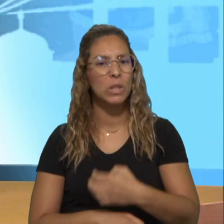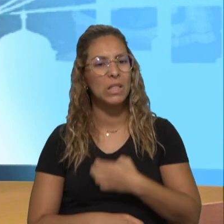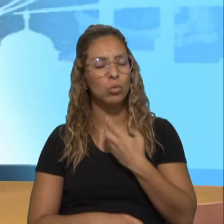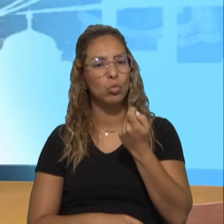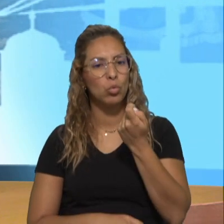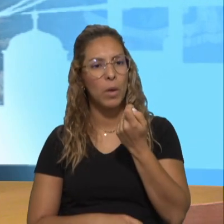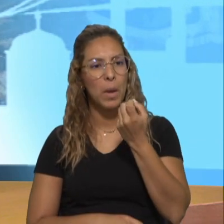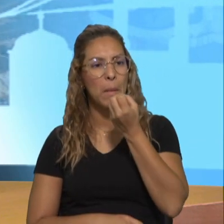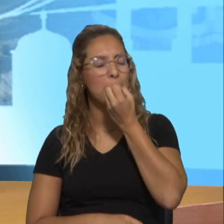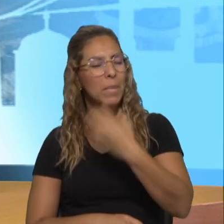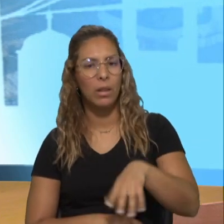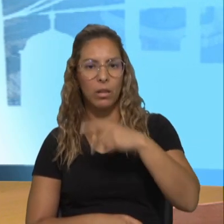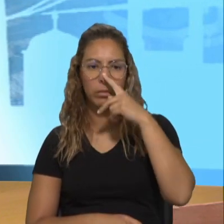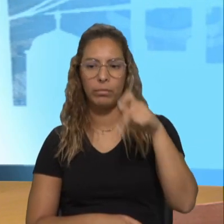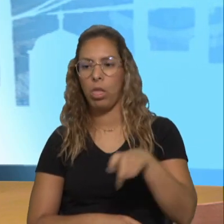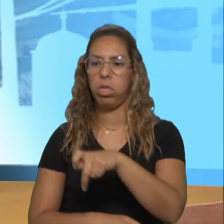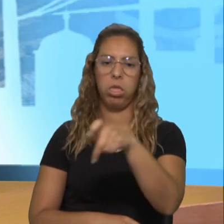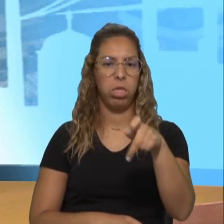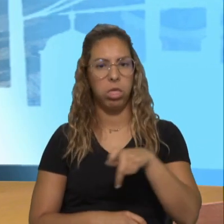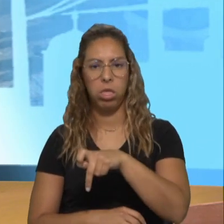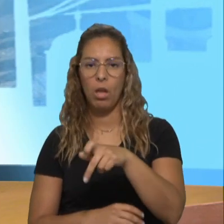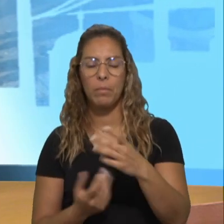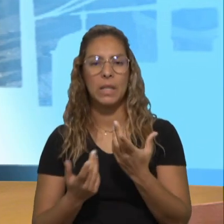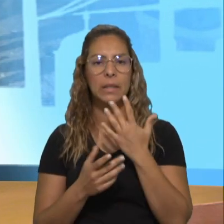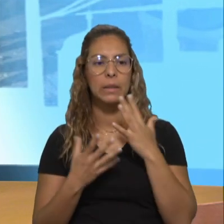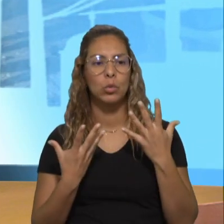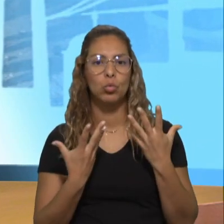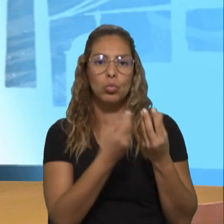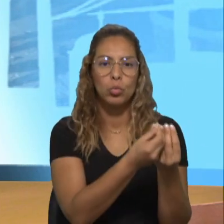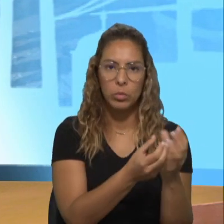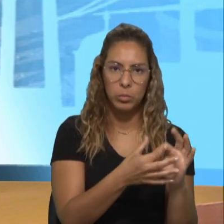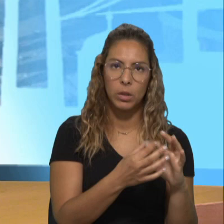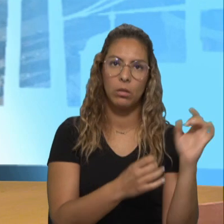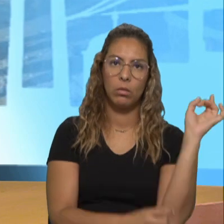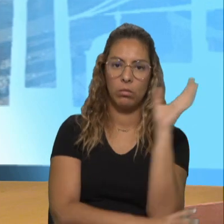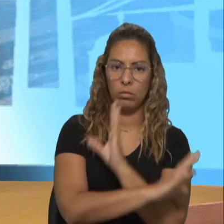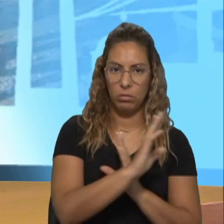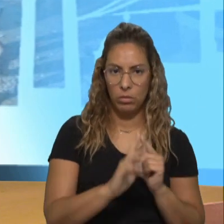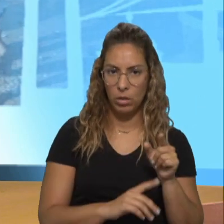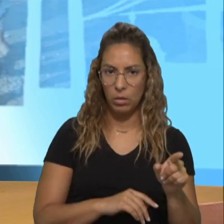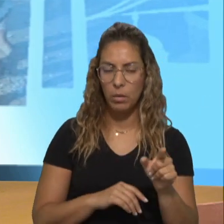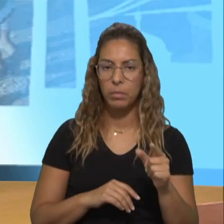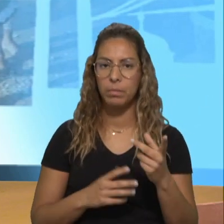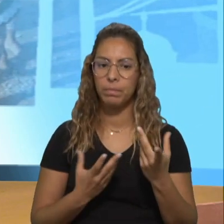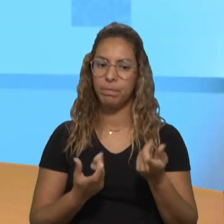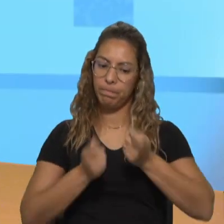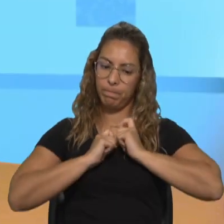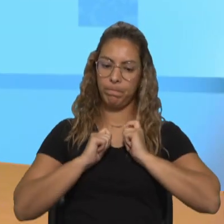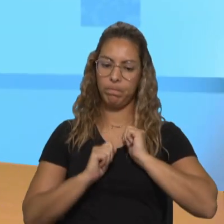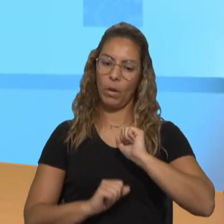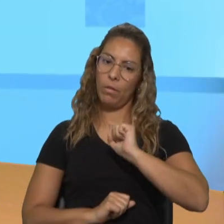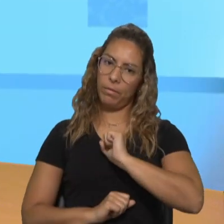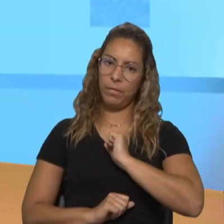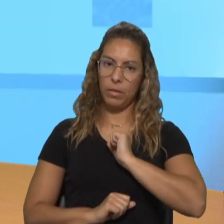e lá está, este sentimento de pertença não é transversal a todos os jovens e isso muitas vezes faz com